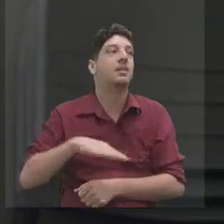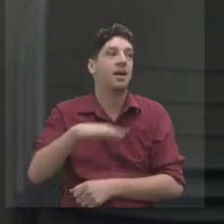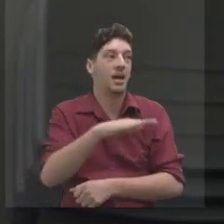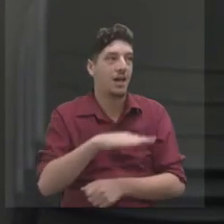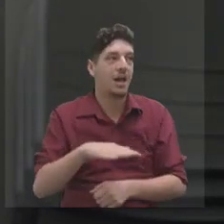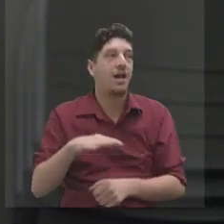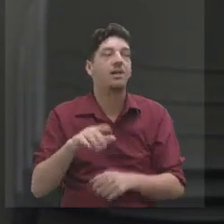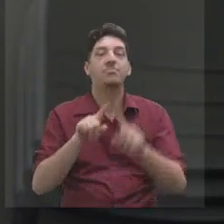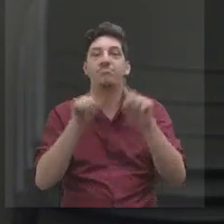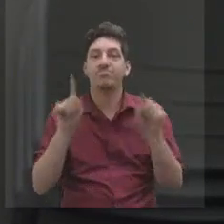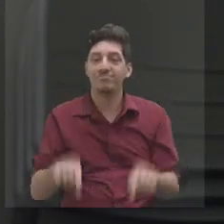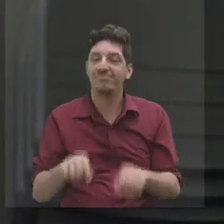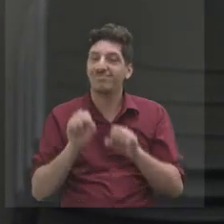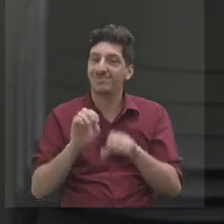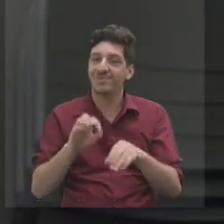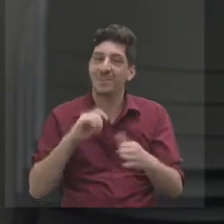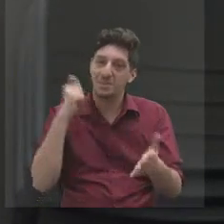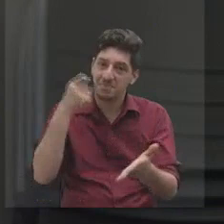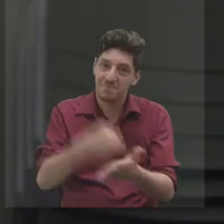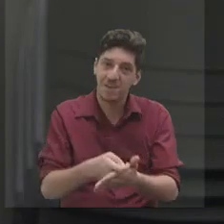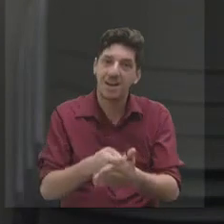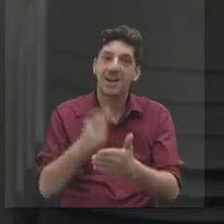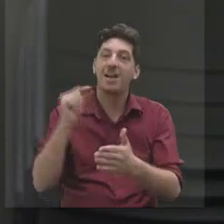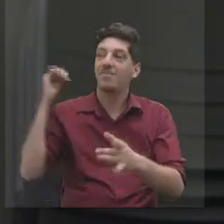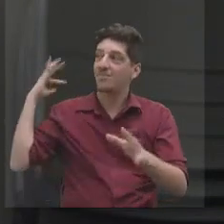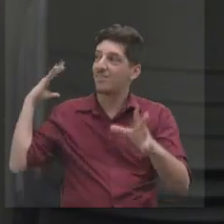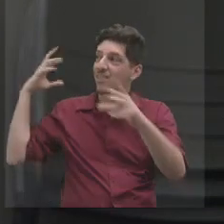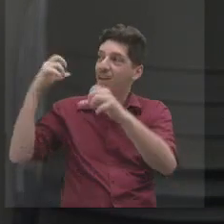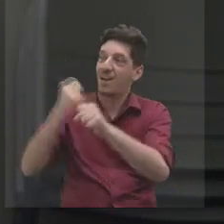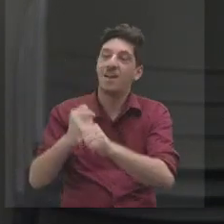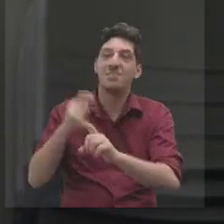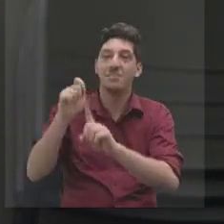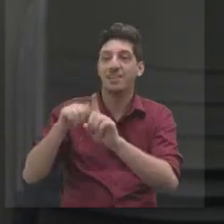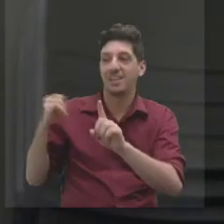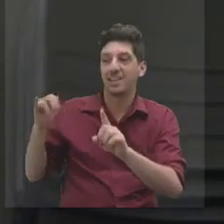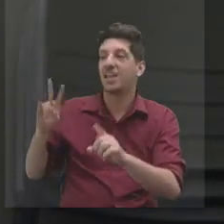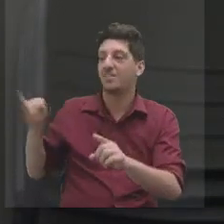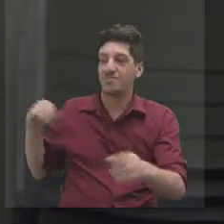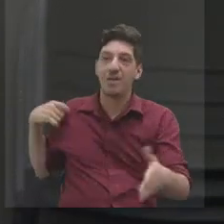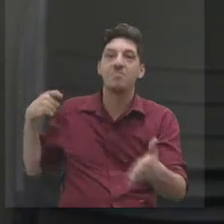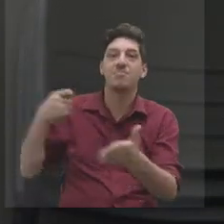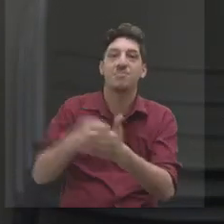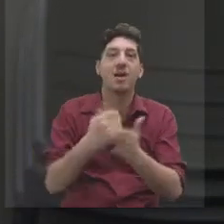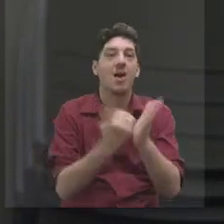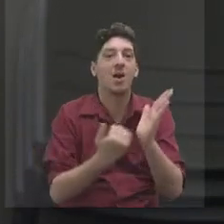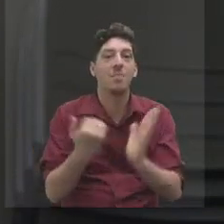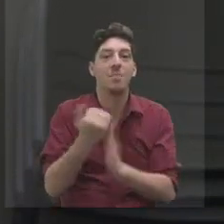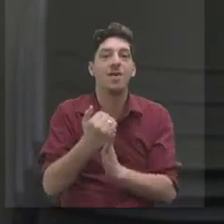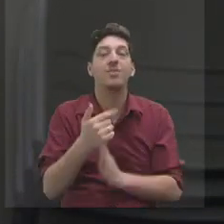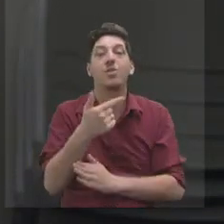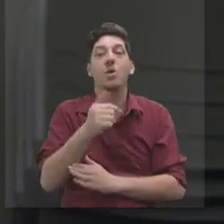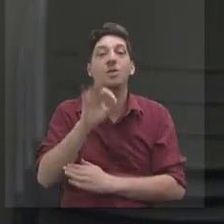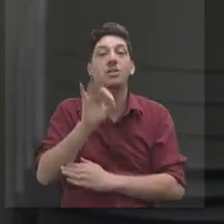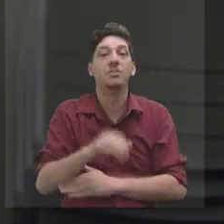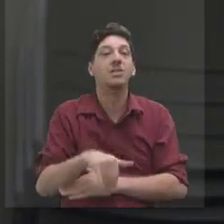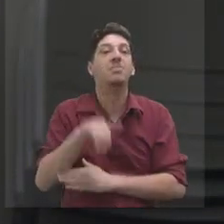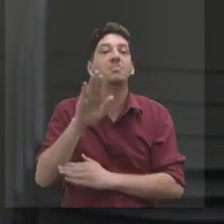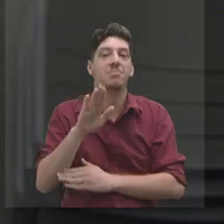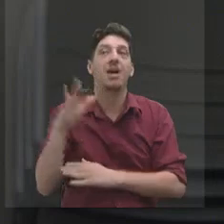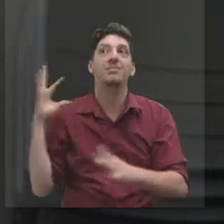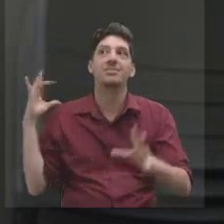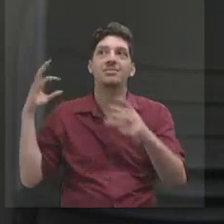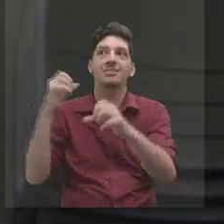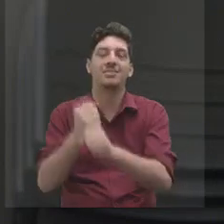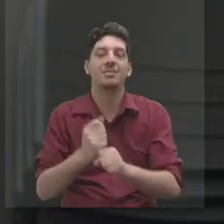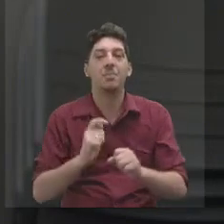Onde está pagando retroativo a Janeiro um aumento de mais de 12% retroativo para